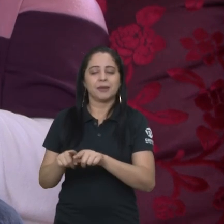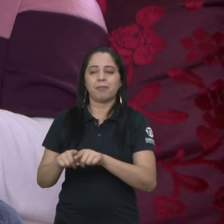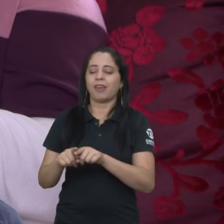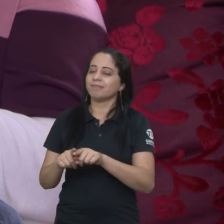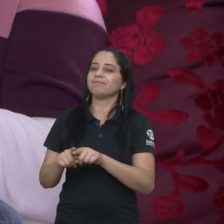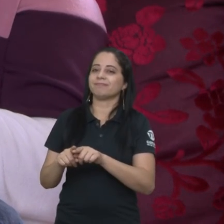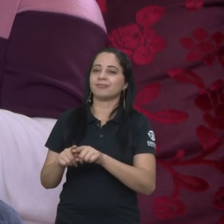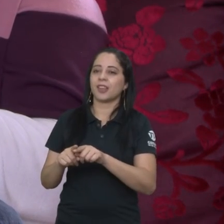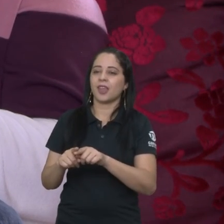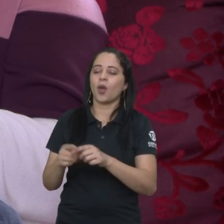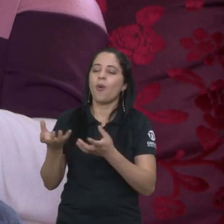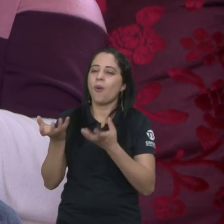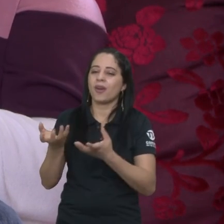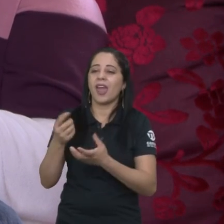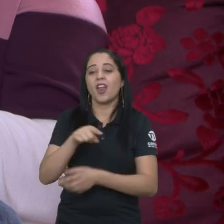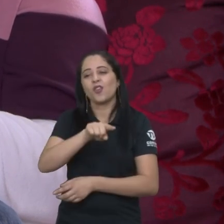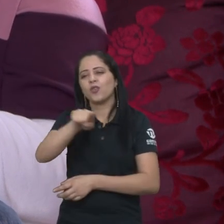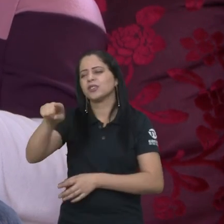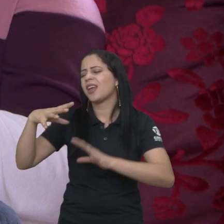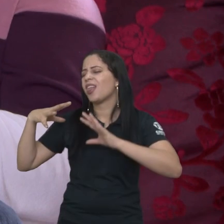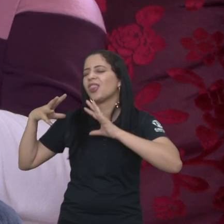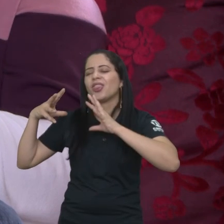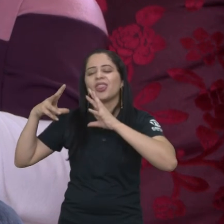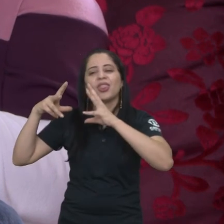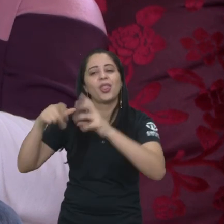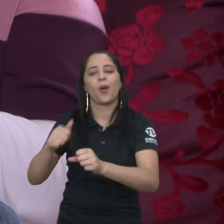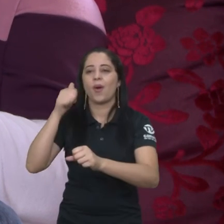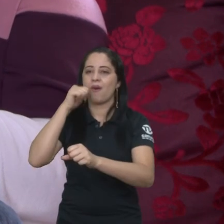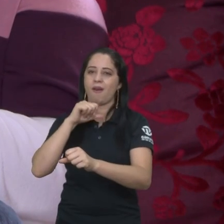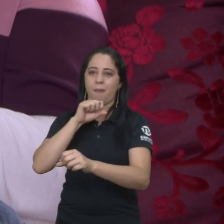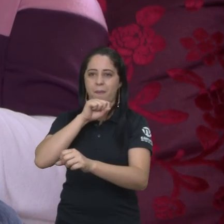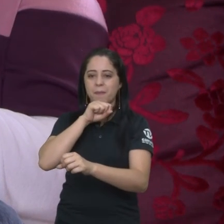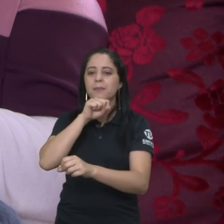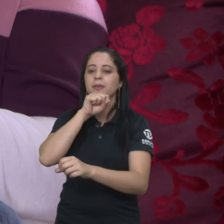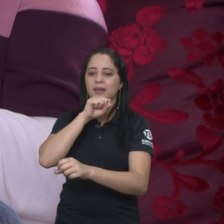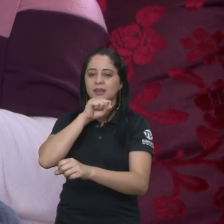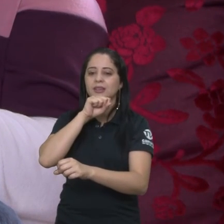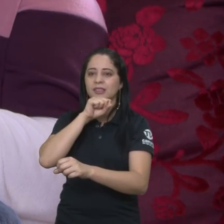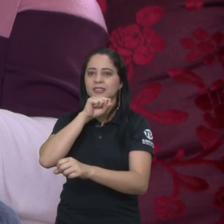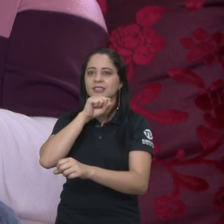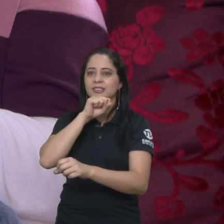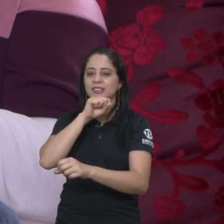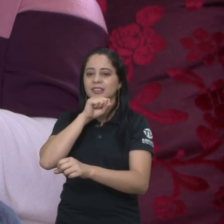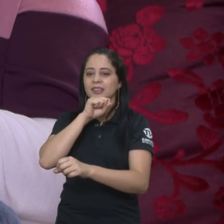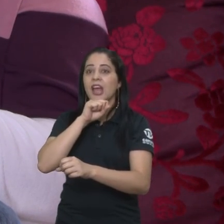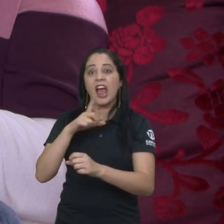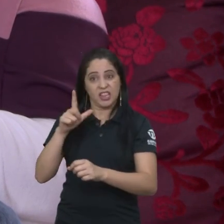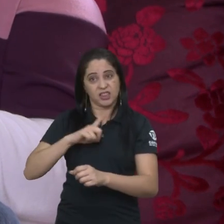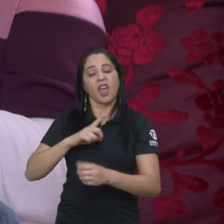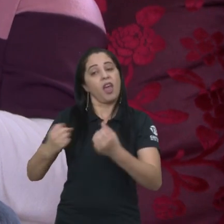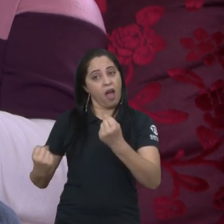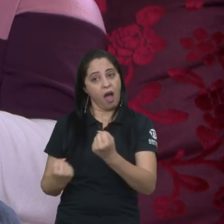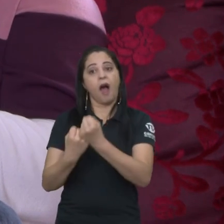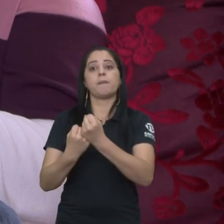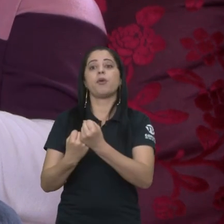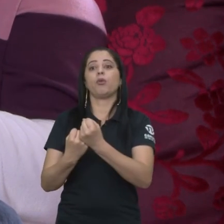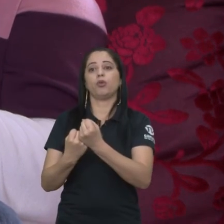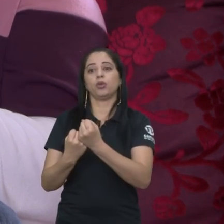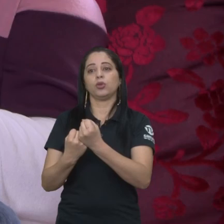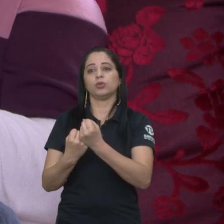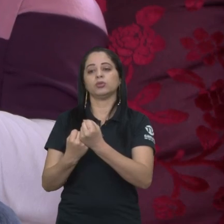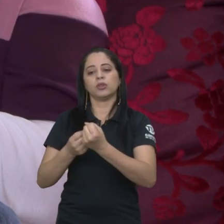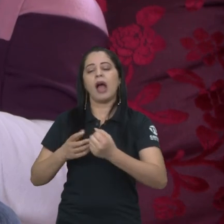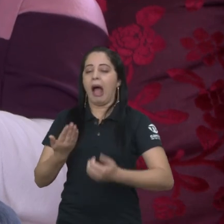E desejo também que todas as mulheres, todas as mães tenham aquilo que eu tive, que foi apoio para